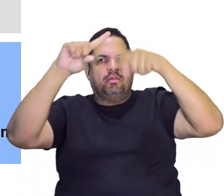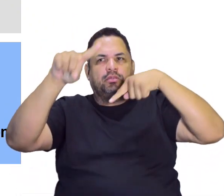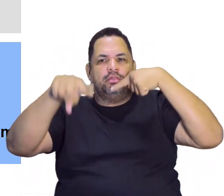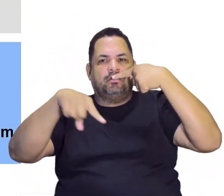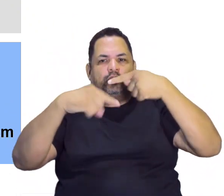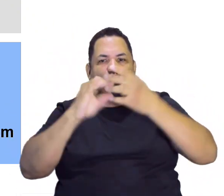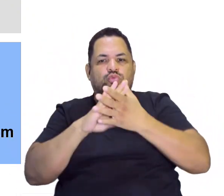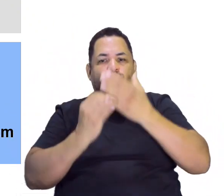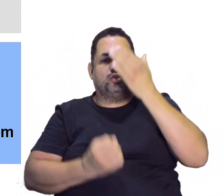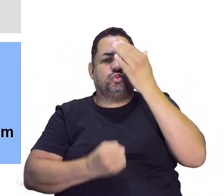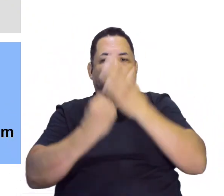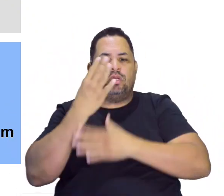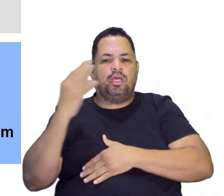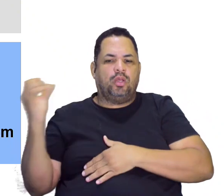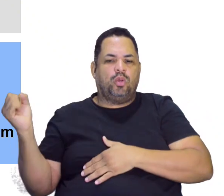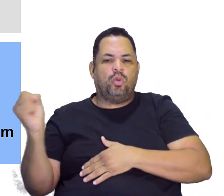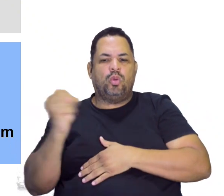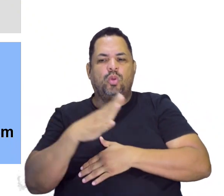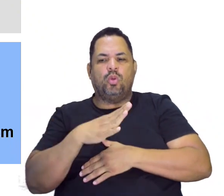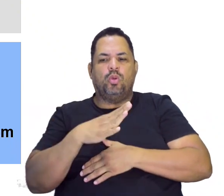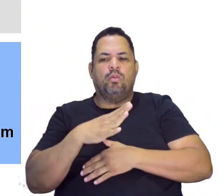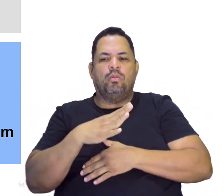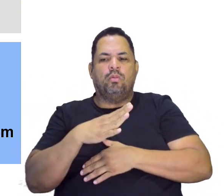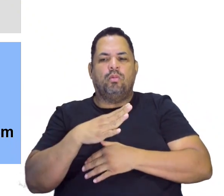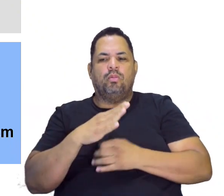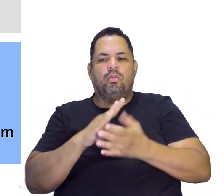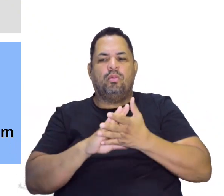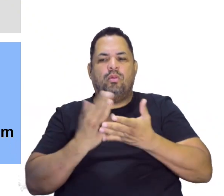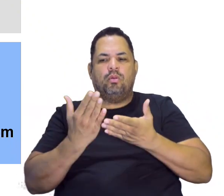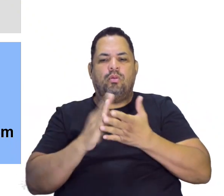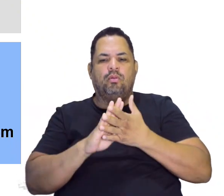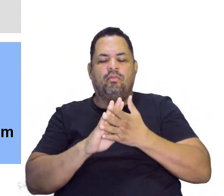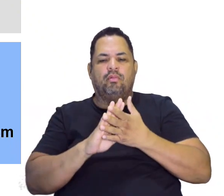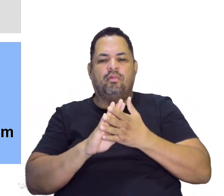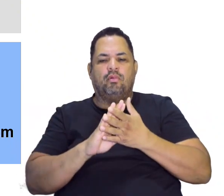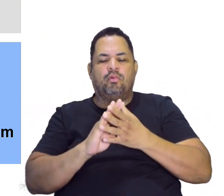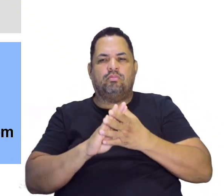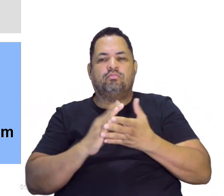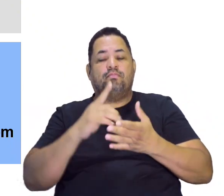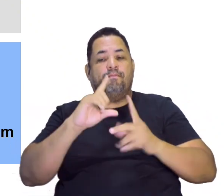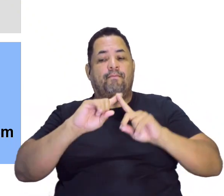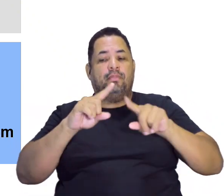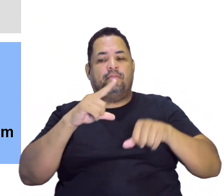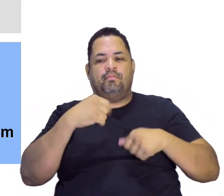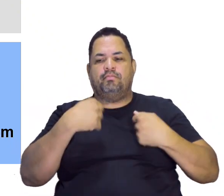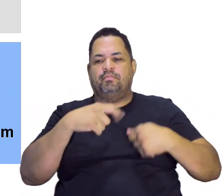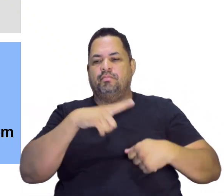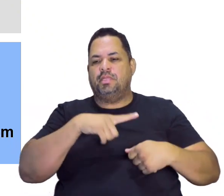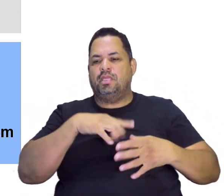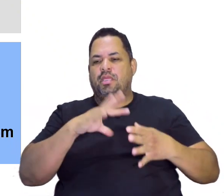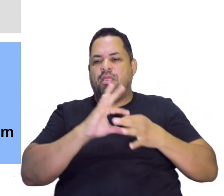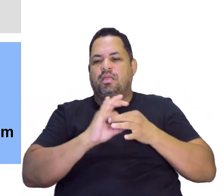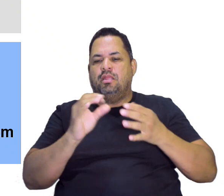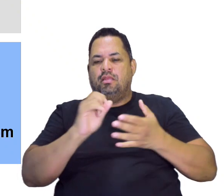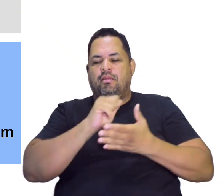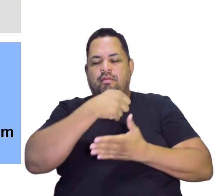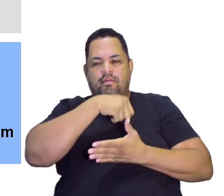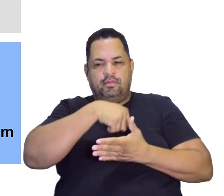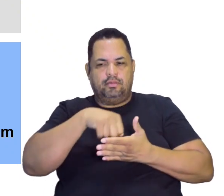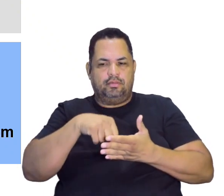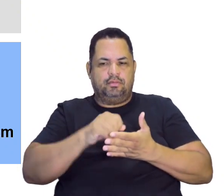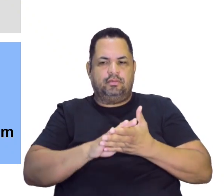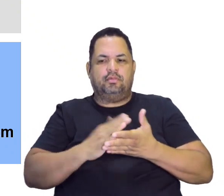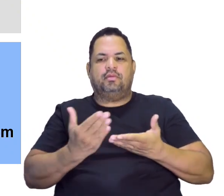com autonomia ou seja com Liberdade refazer pega aquilo dali e refazer do